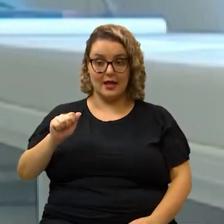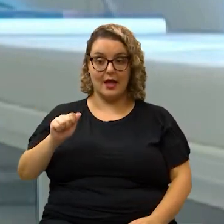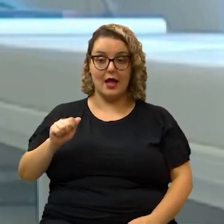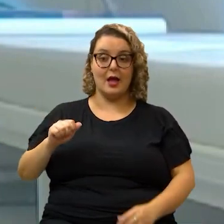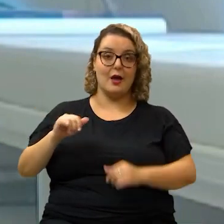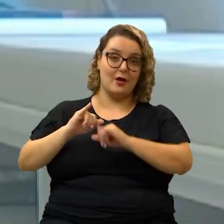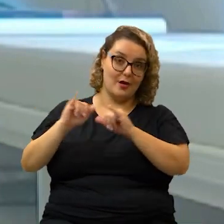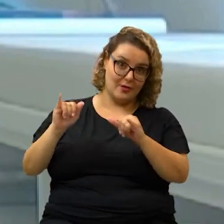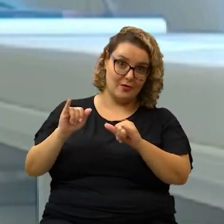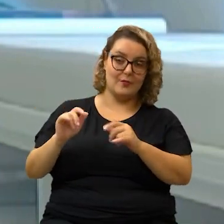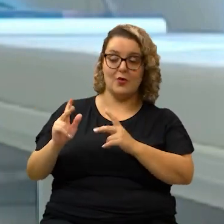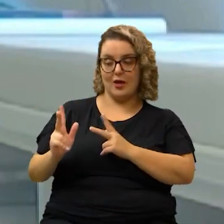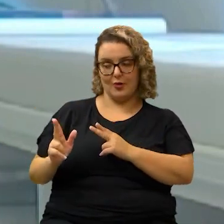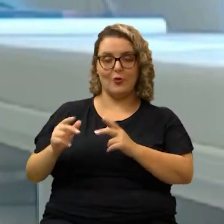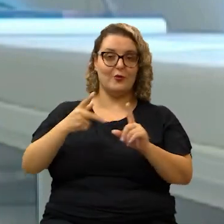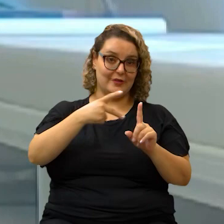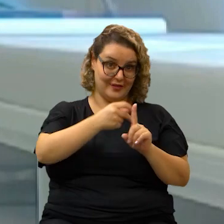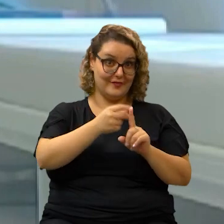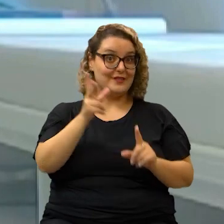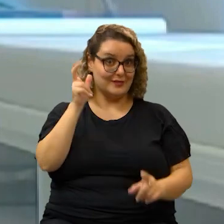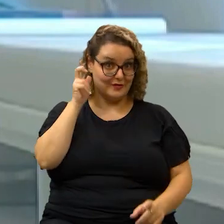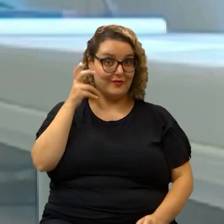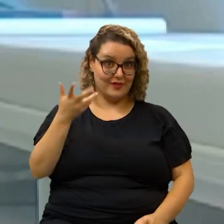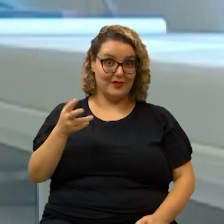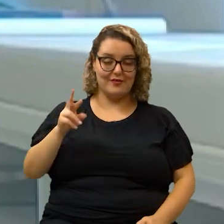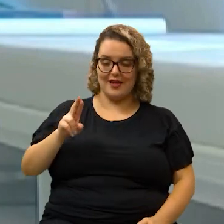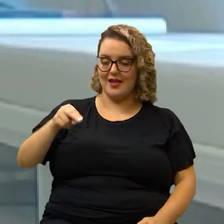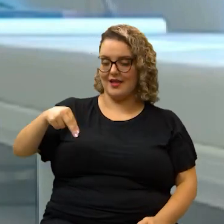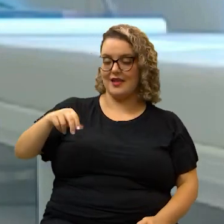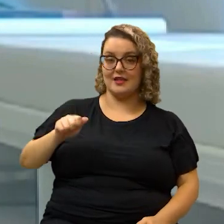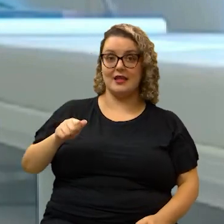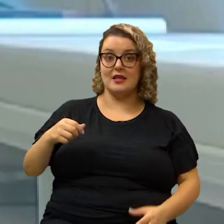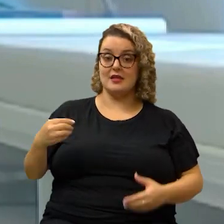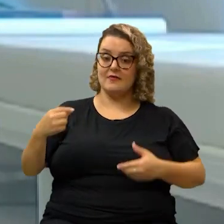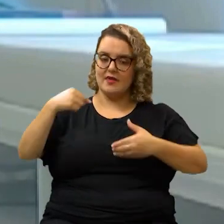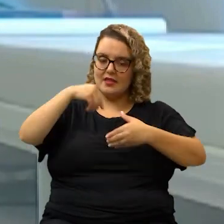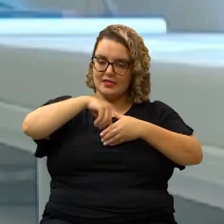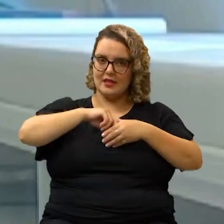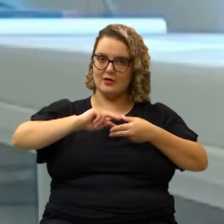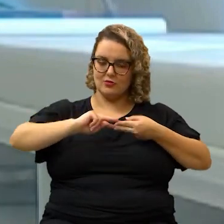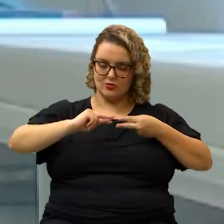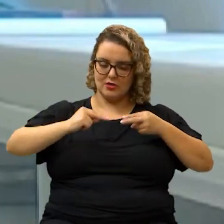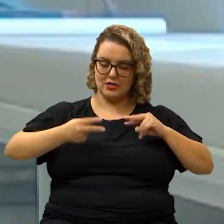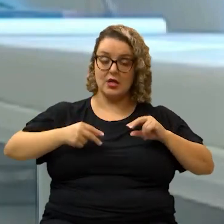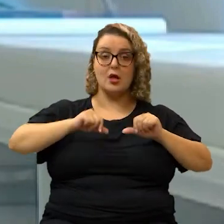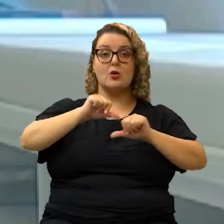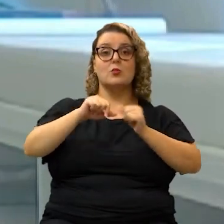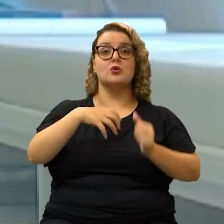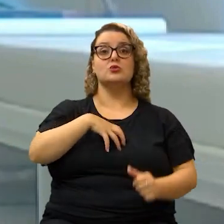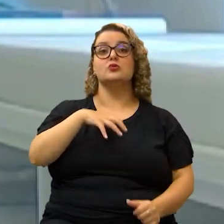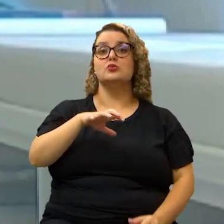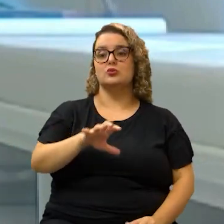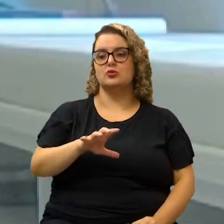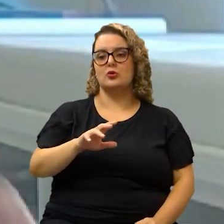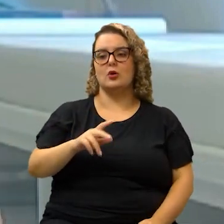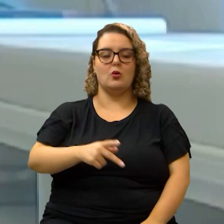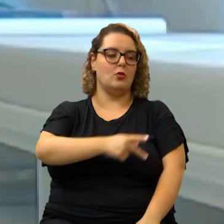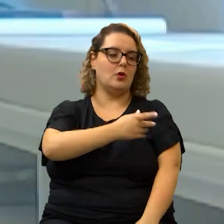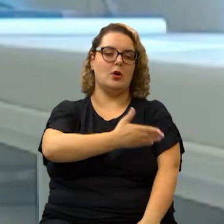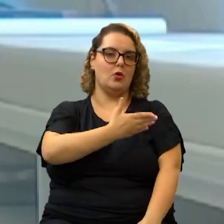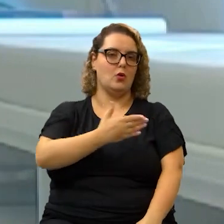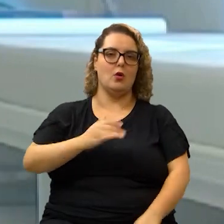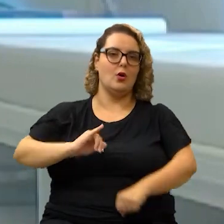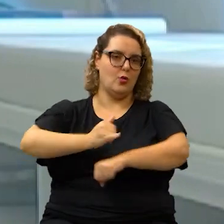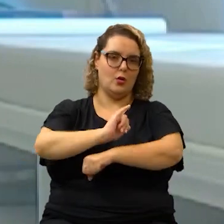vacina, né? O mesmo RNA vai lá no DNA e muda essa condição dessa criança ser